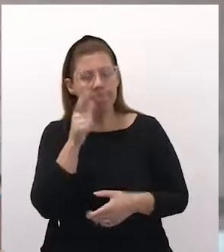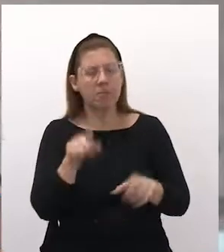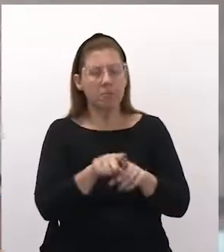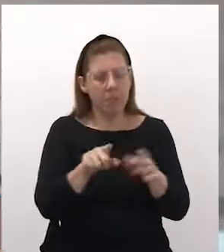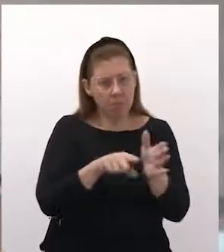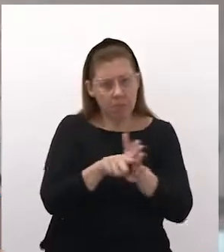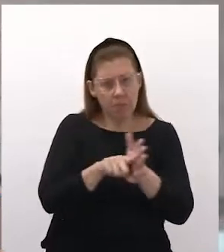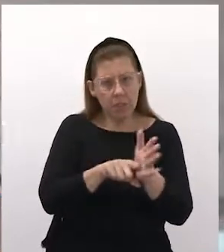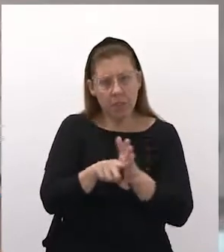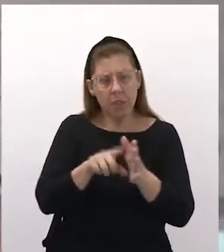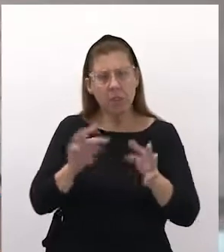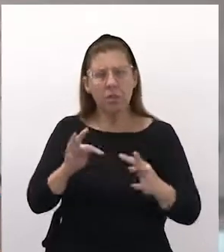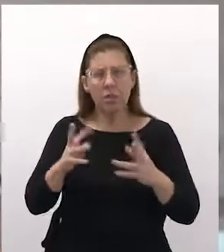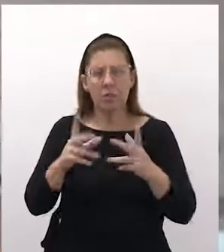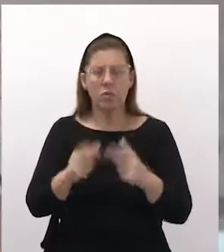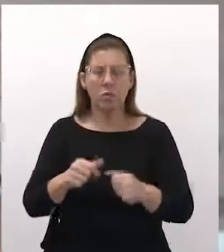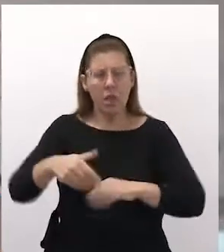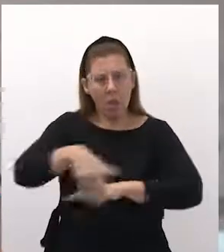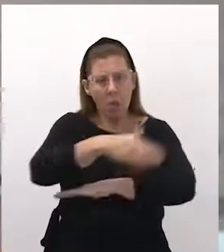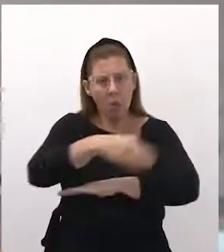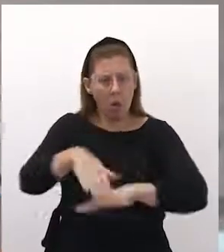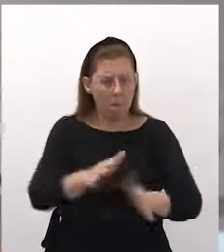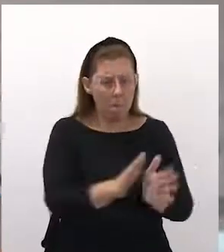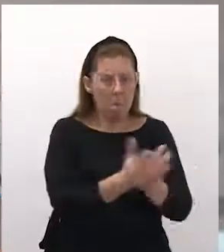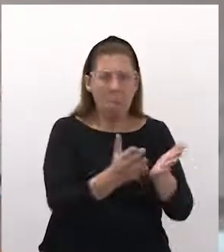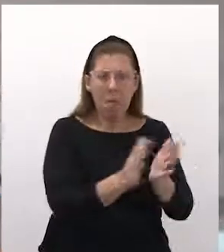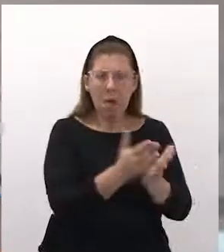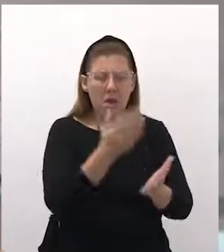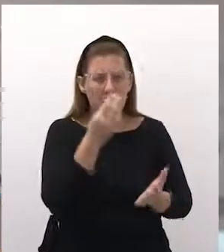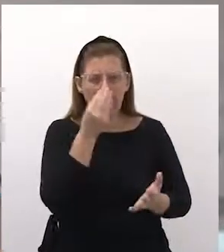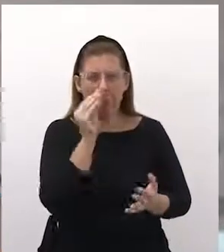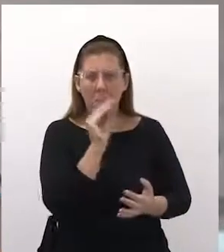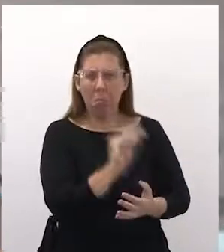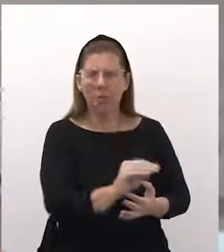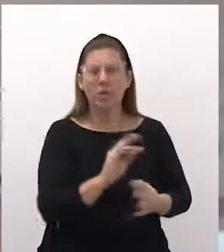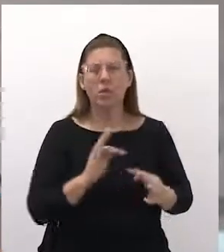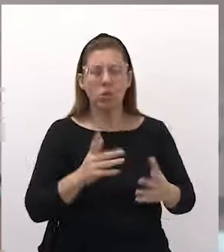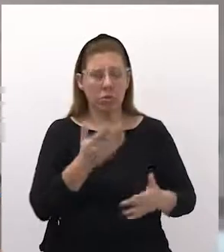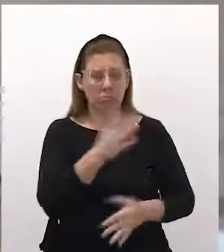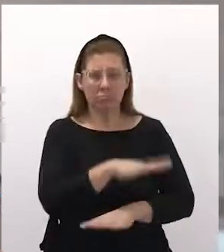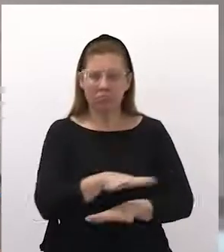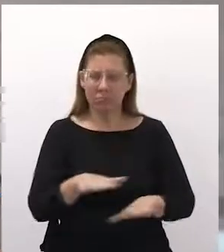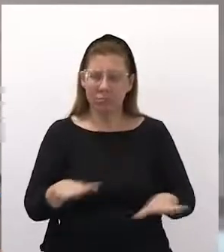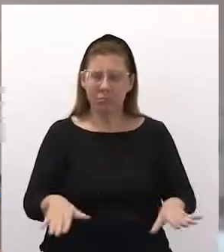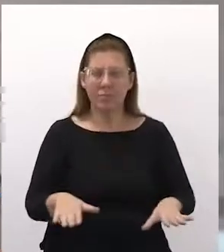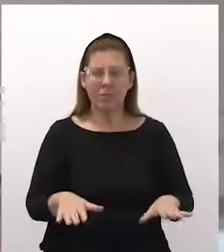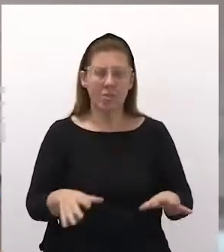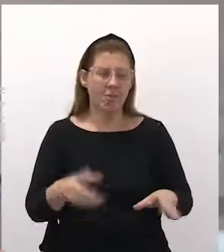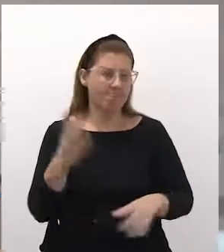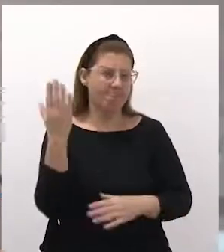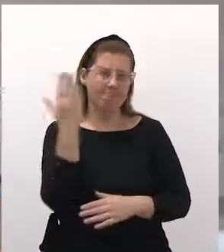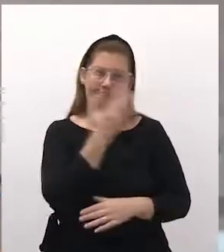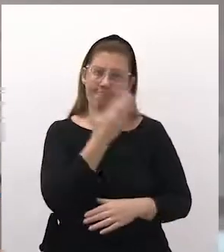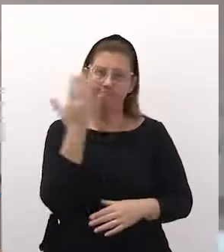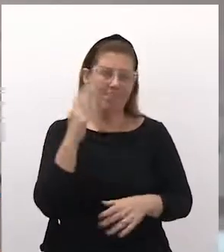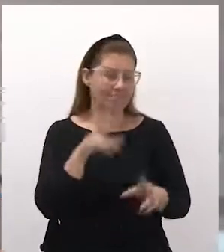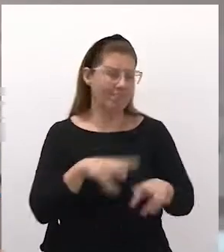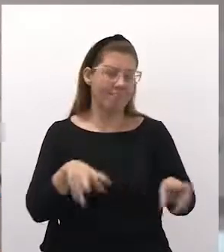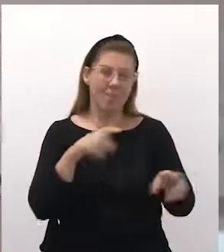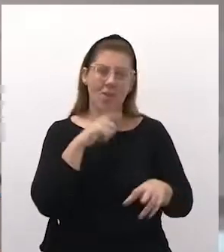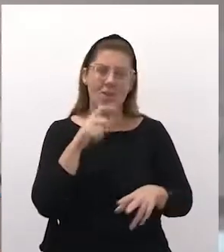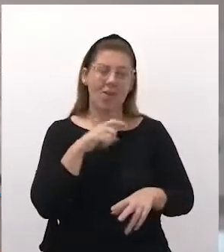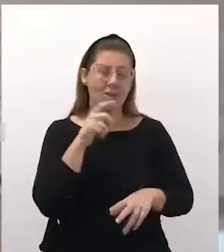analisa esse trabalho infantil nas ruas, a pobreza, a discriminação, e essas crianças invisíveis, né, que são invisibilizadas,